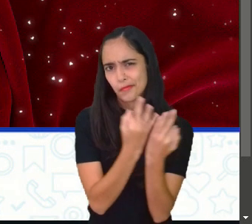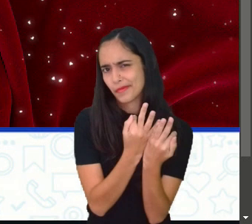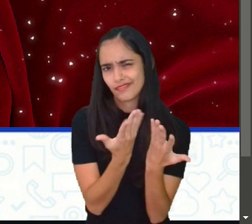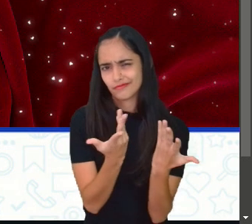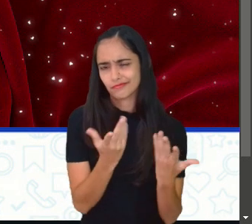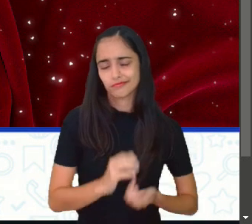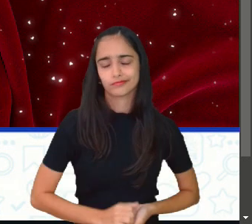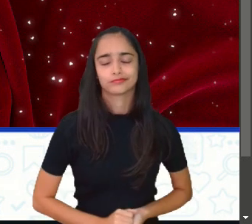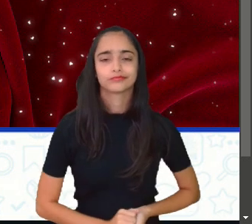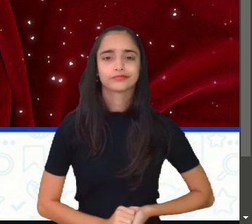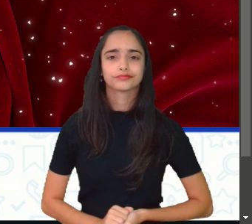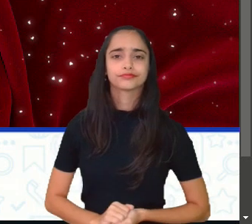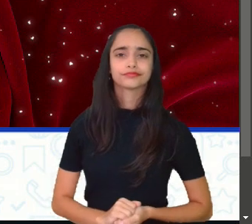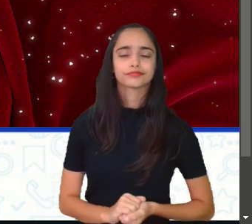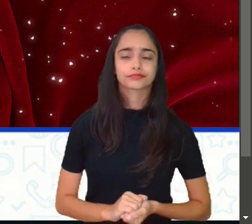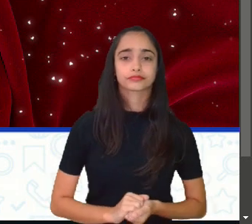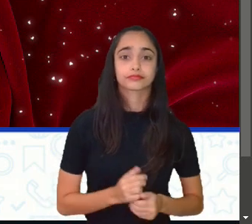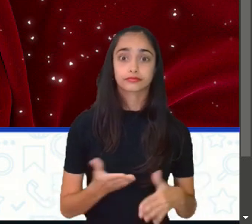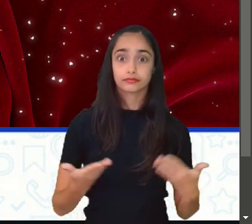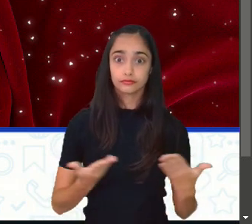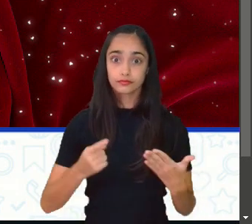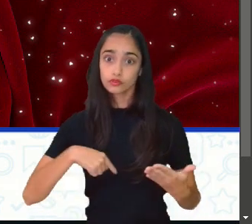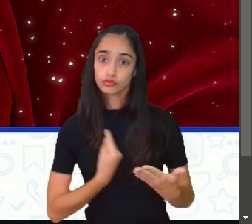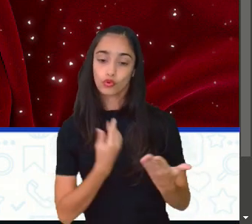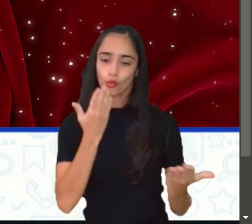pessoas. Agora a gente vai comparar